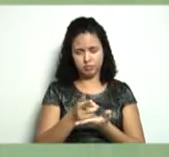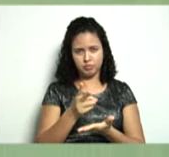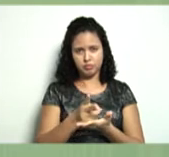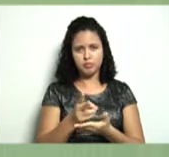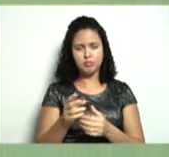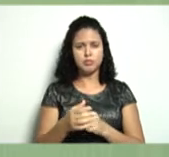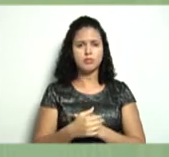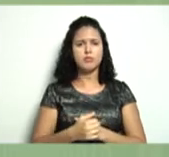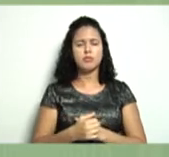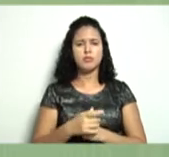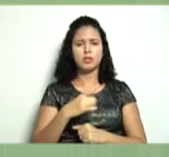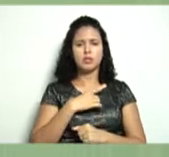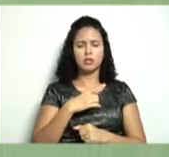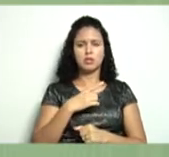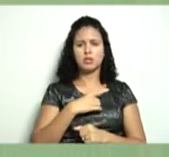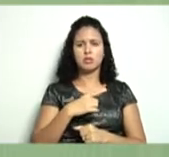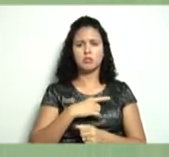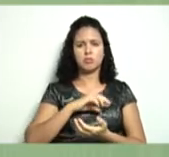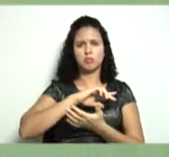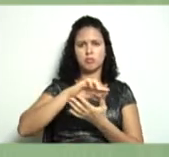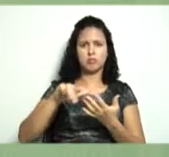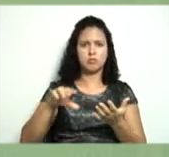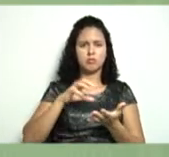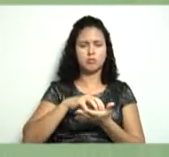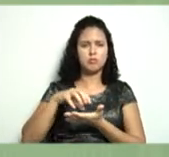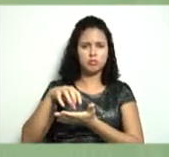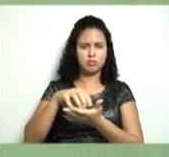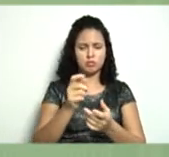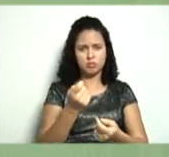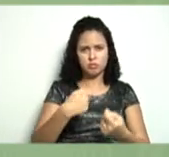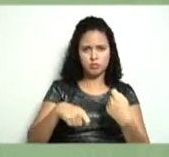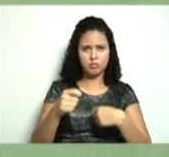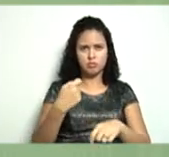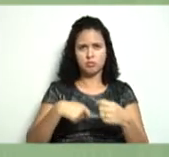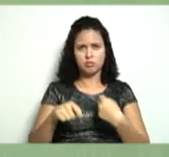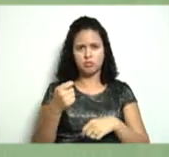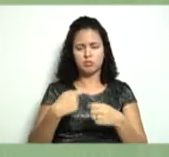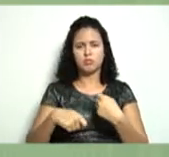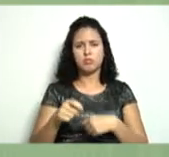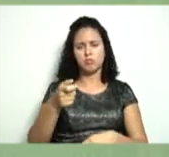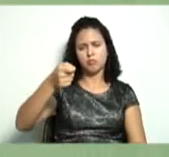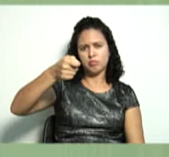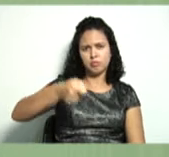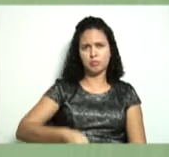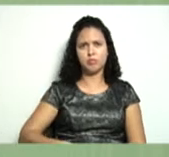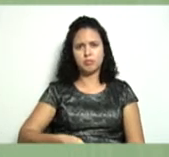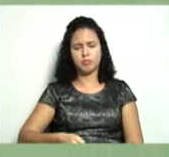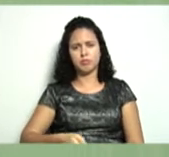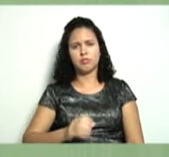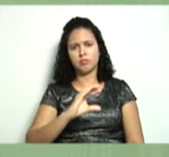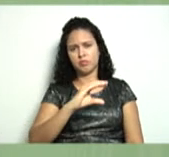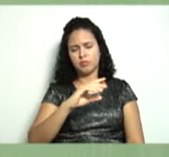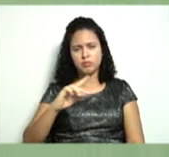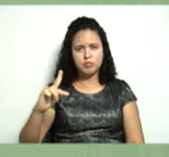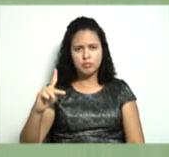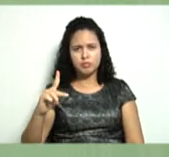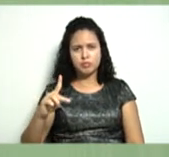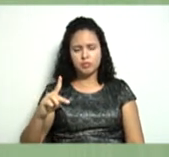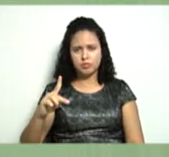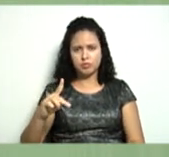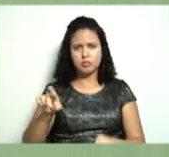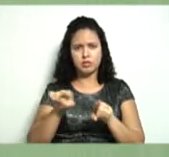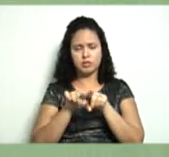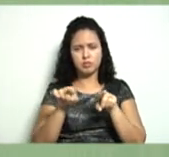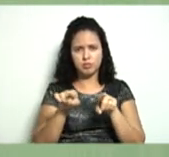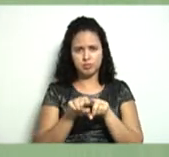então, nós temos que esses são os órgãos de administração obrigatórios da cooperativa e